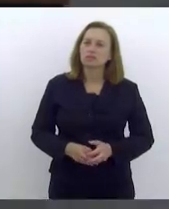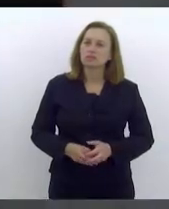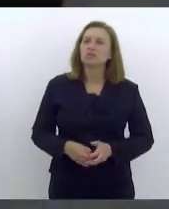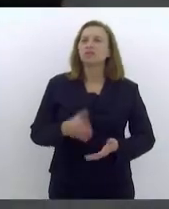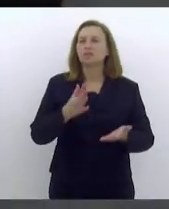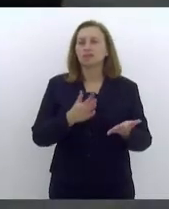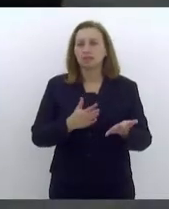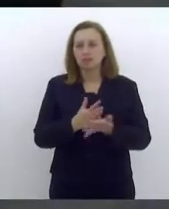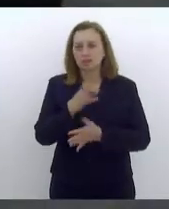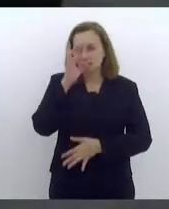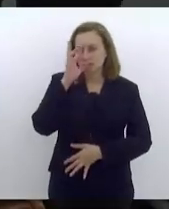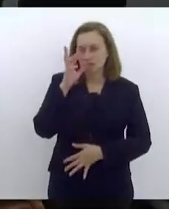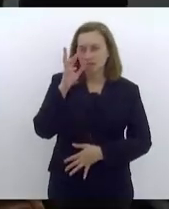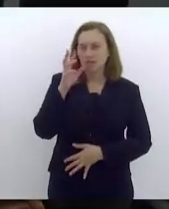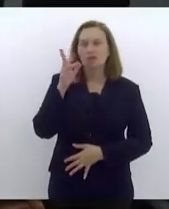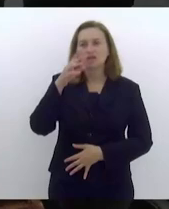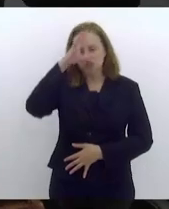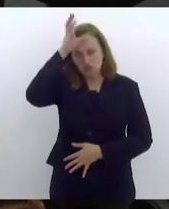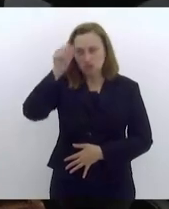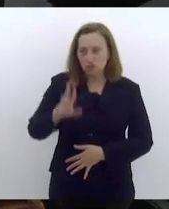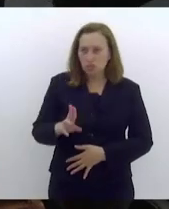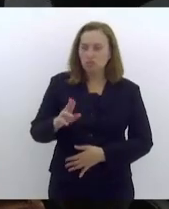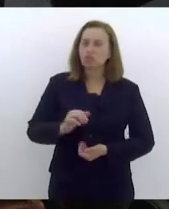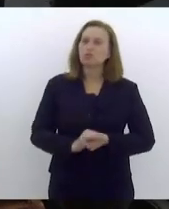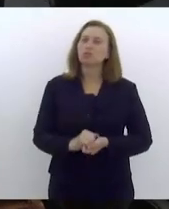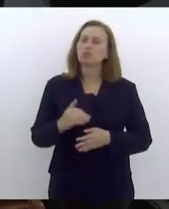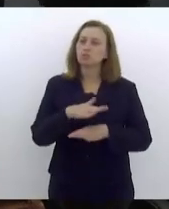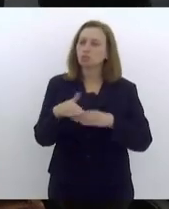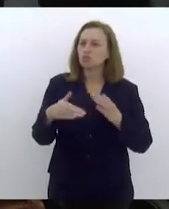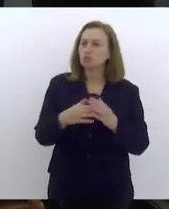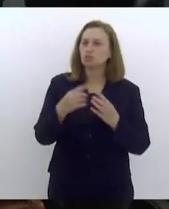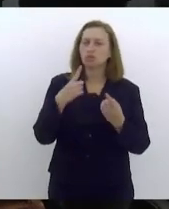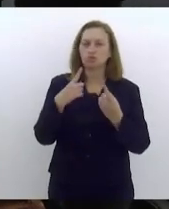Parecer favorável, tia Ju. Com os pareceres emitidos,